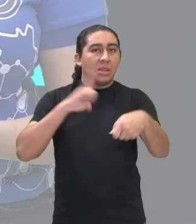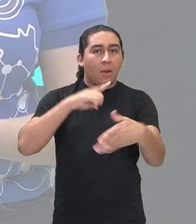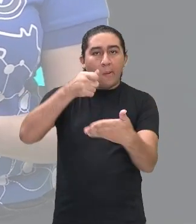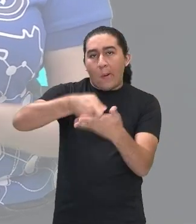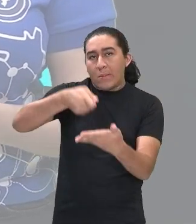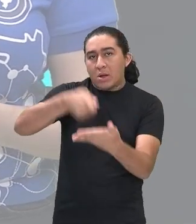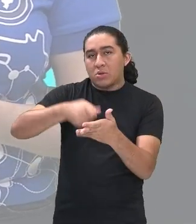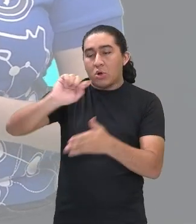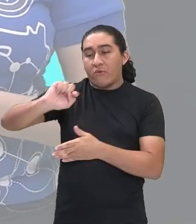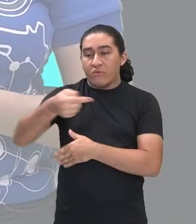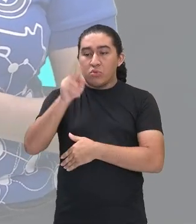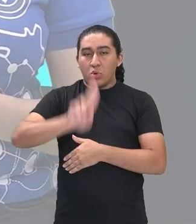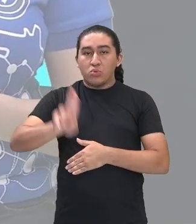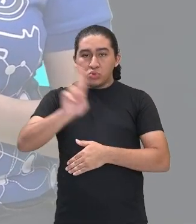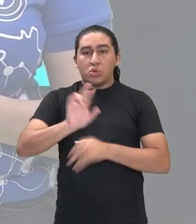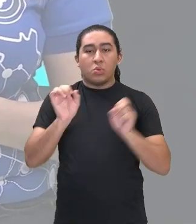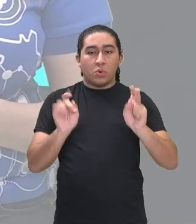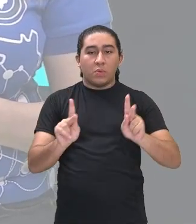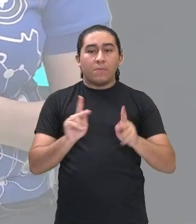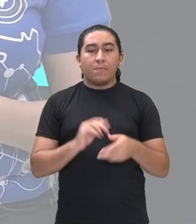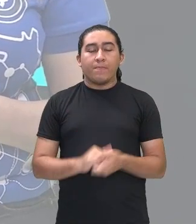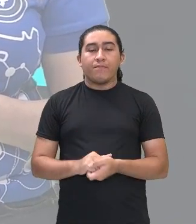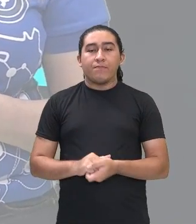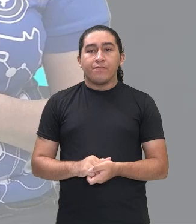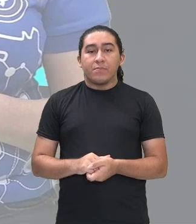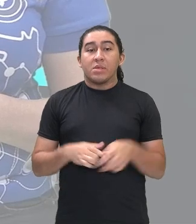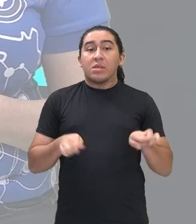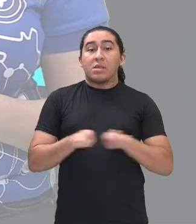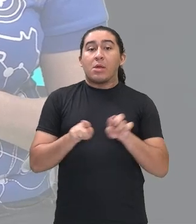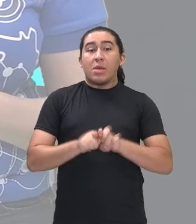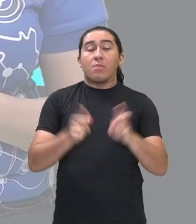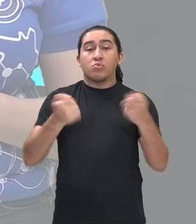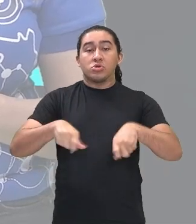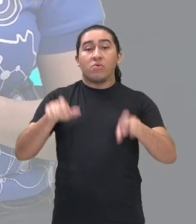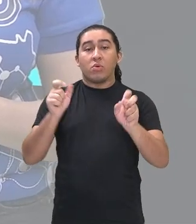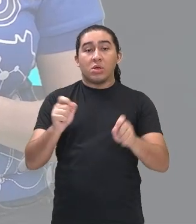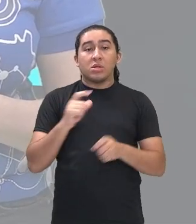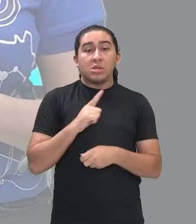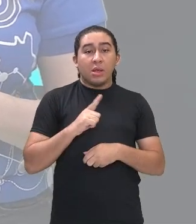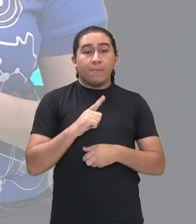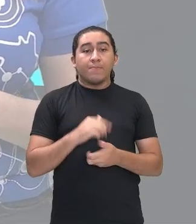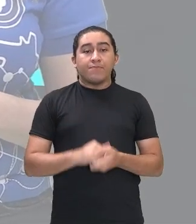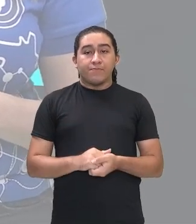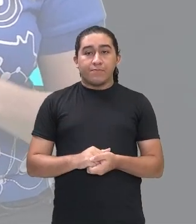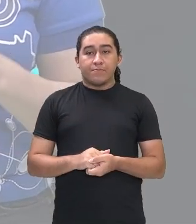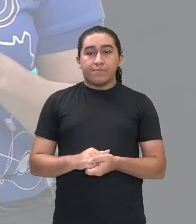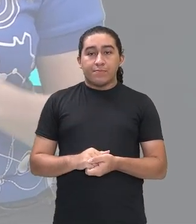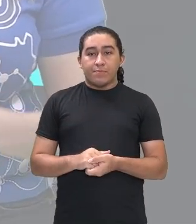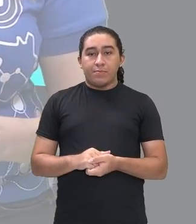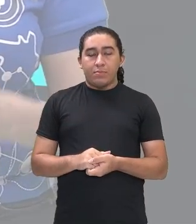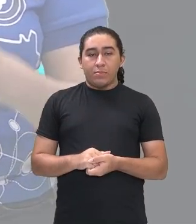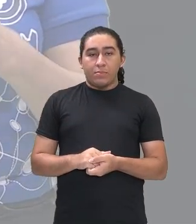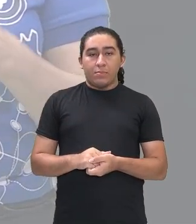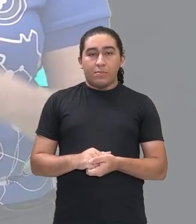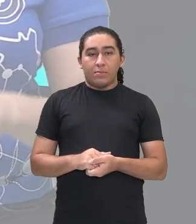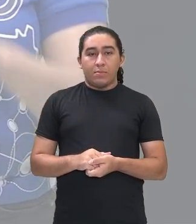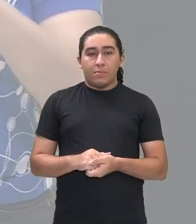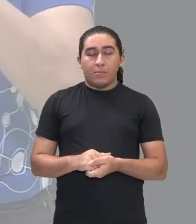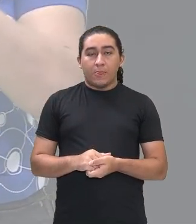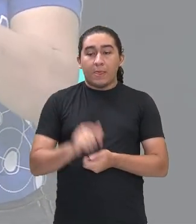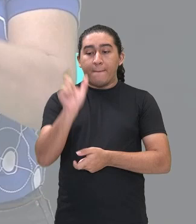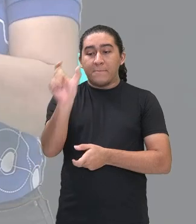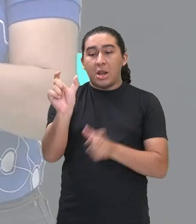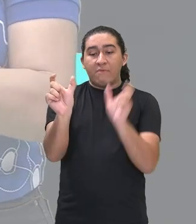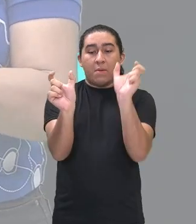com a vírgula. Serve também para separar termos que exercem a mesma